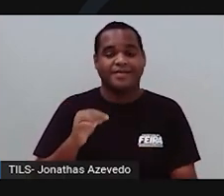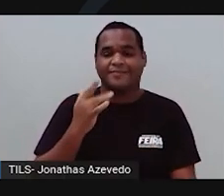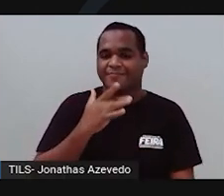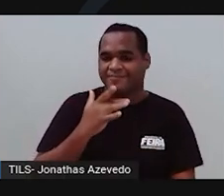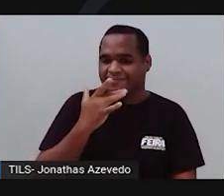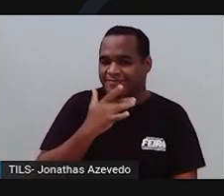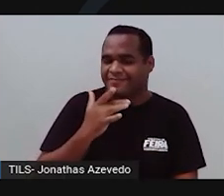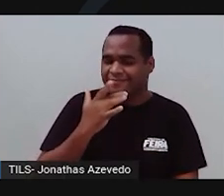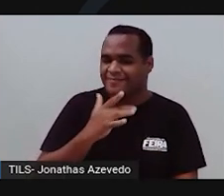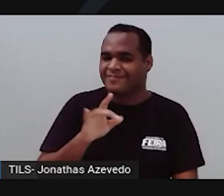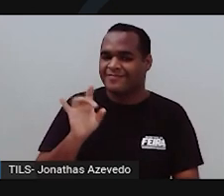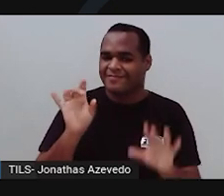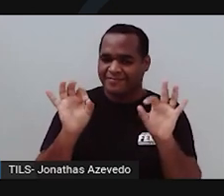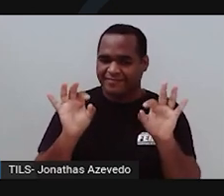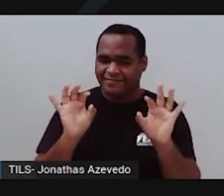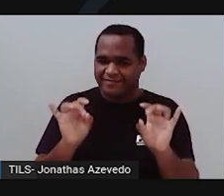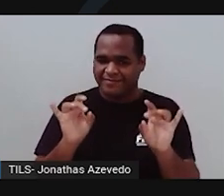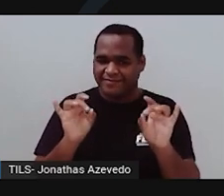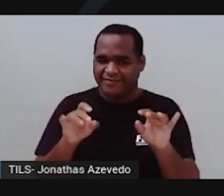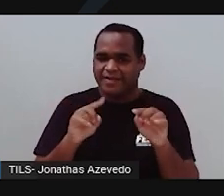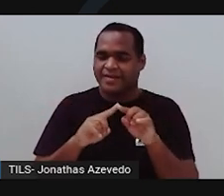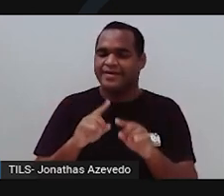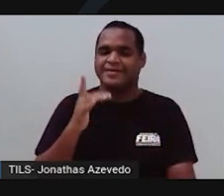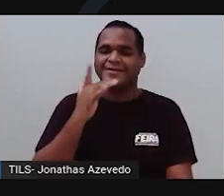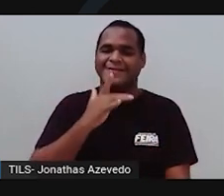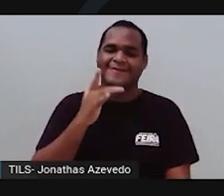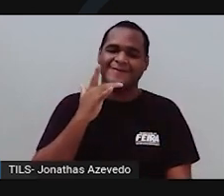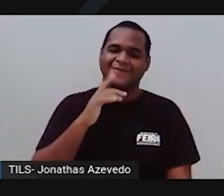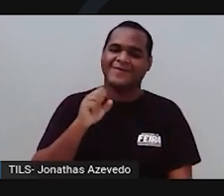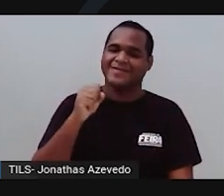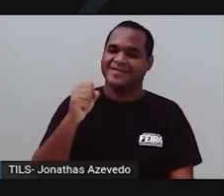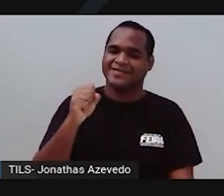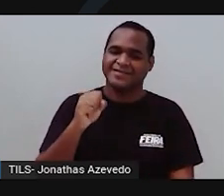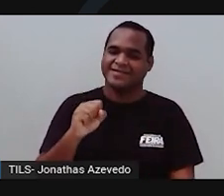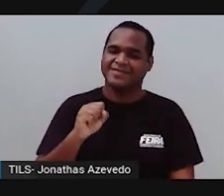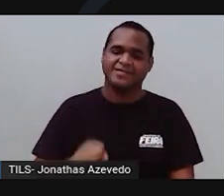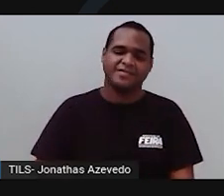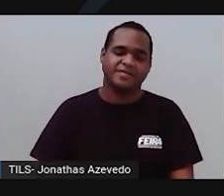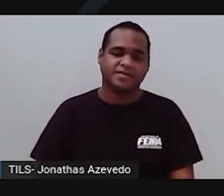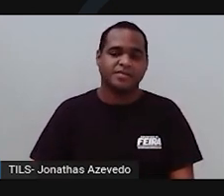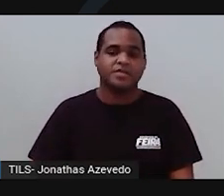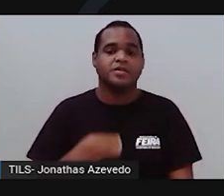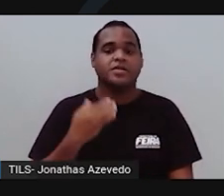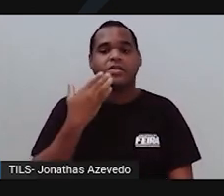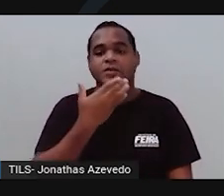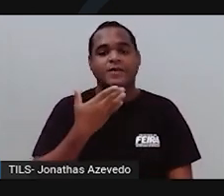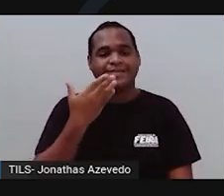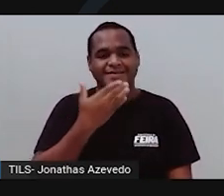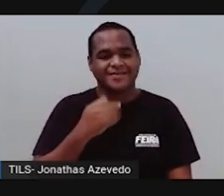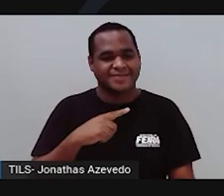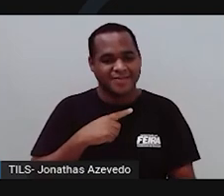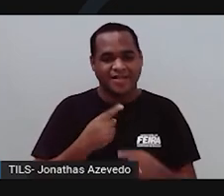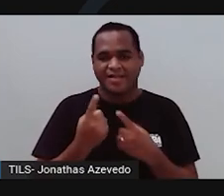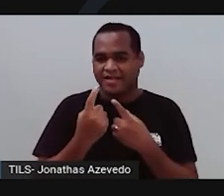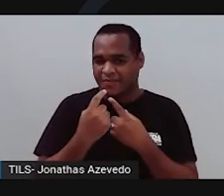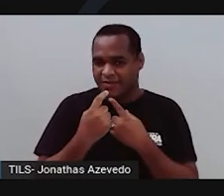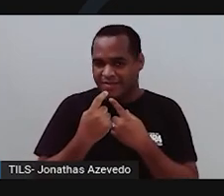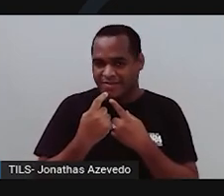definir alimentos que são muito deliciosos. O sabor doce é percebido na ponta da língua.